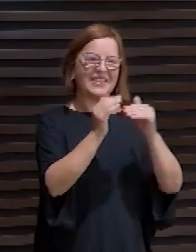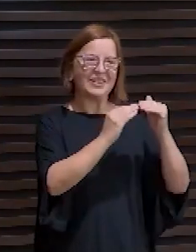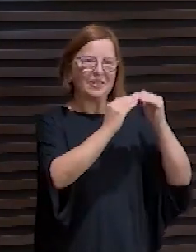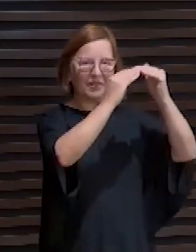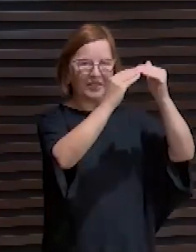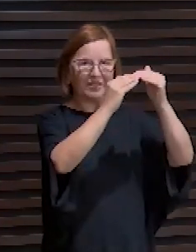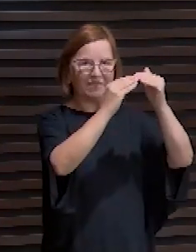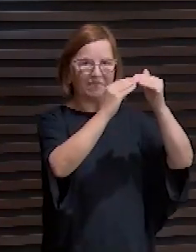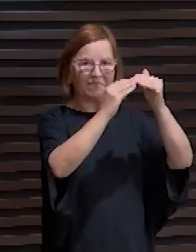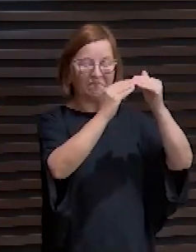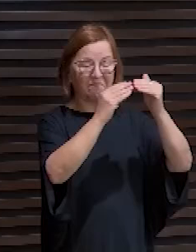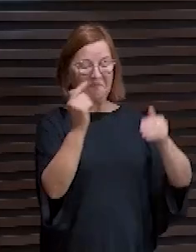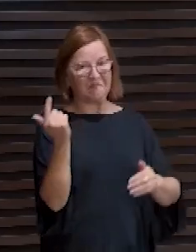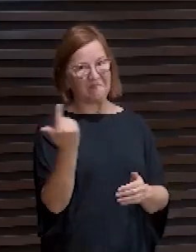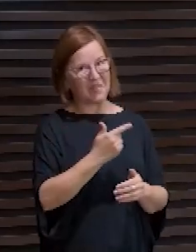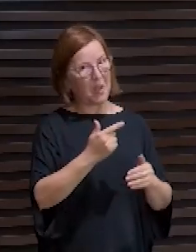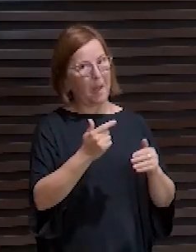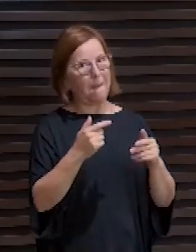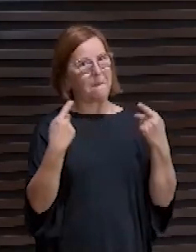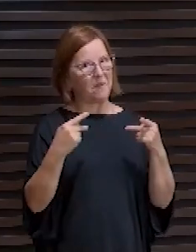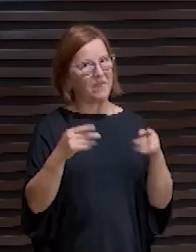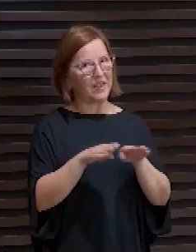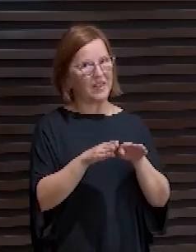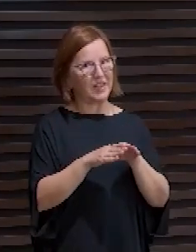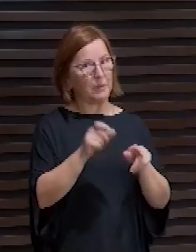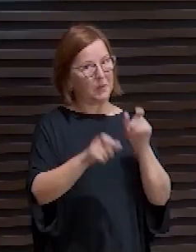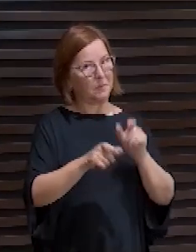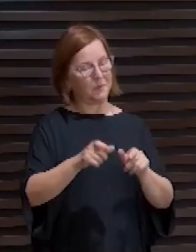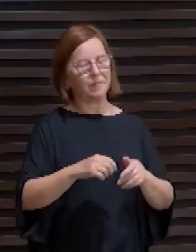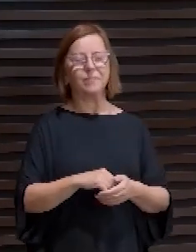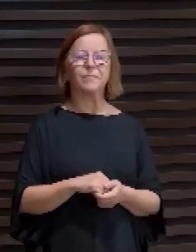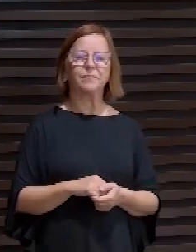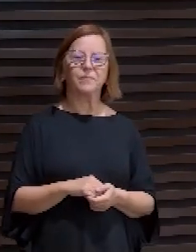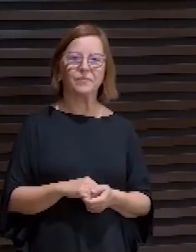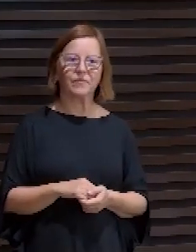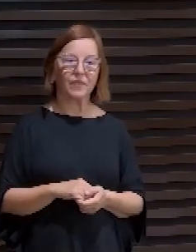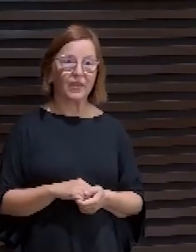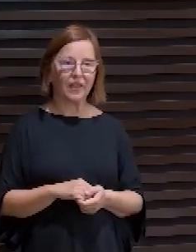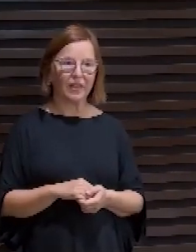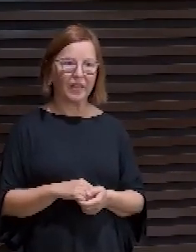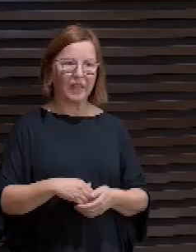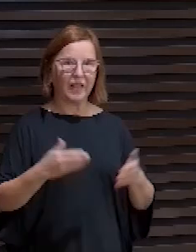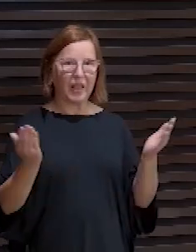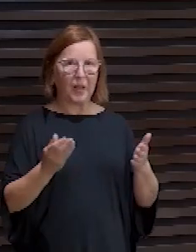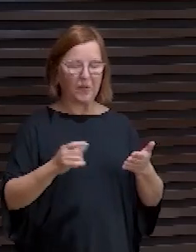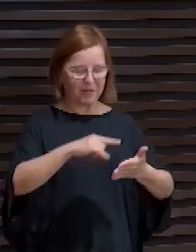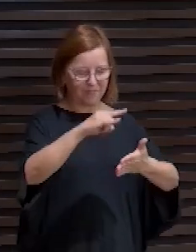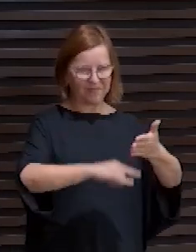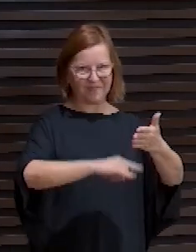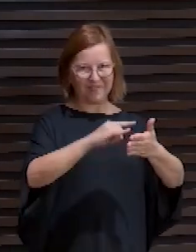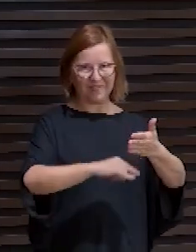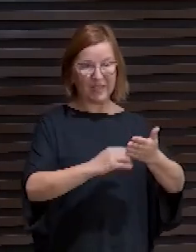aos profetas quanto aos anjos. Essa é a primeira mensagem que a carta de Hebreus nos diz. Então agora vamos pegar o boletim